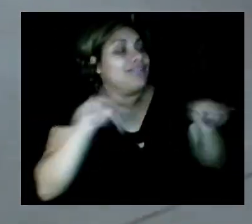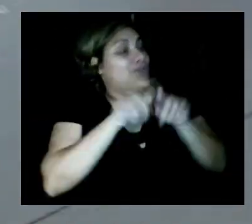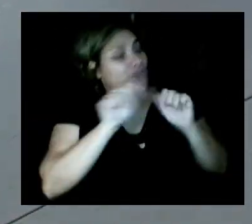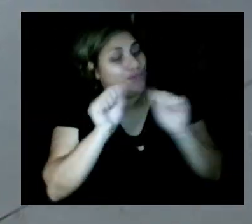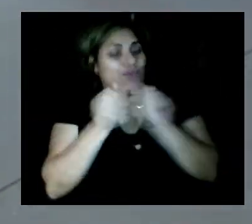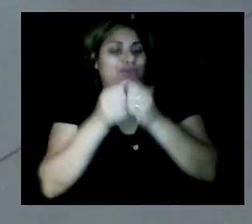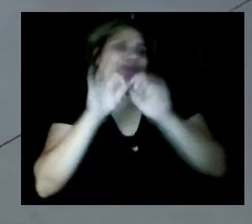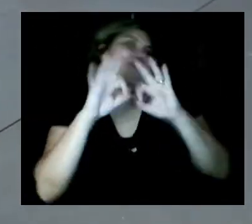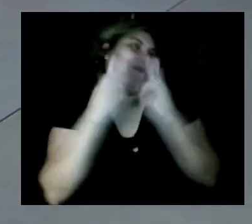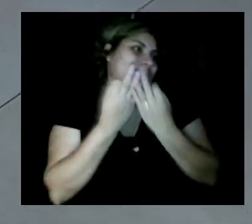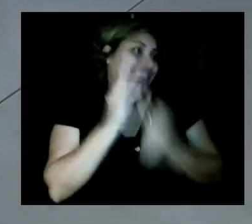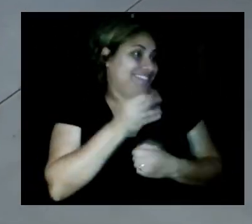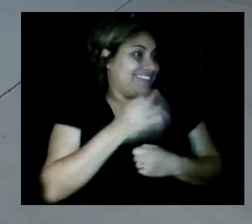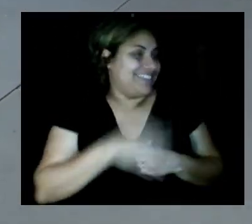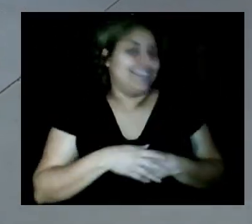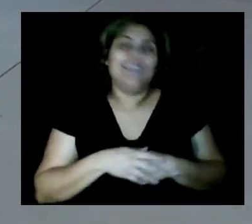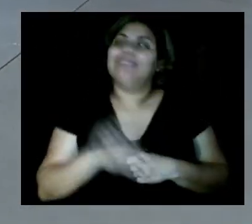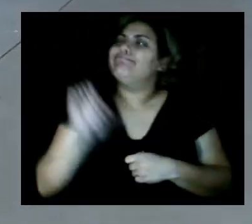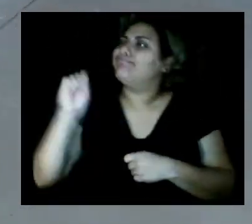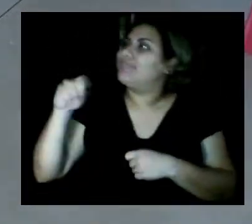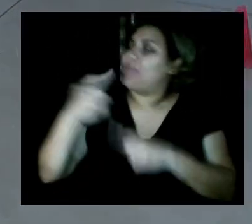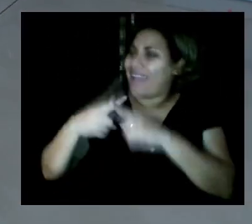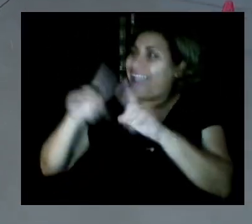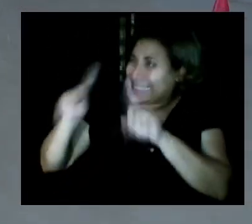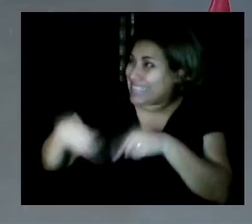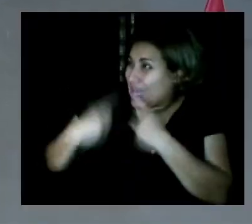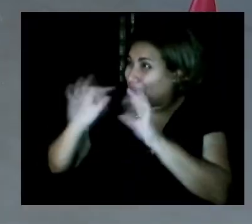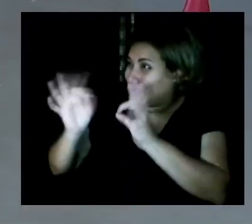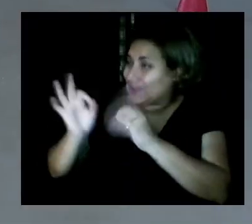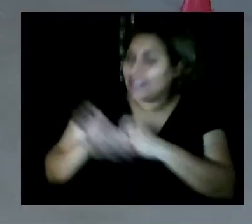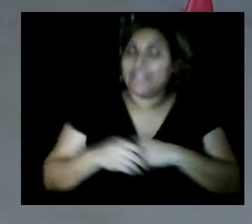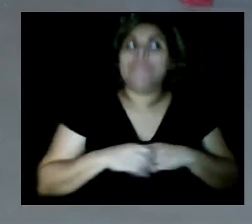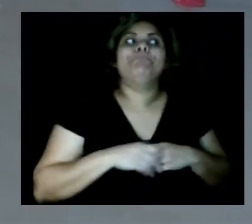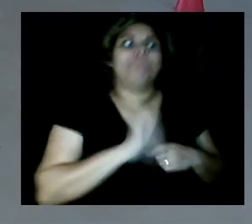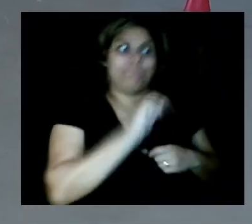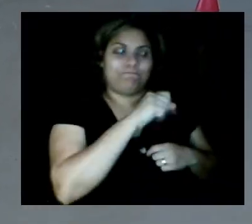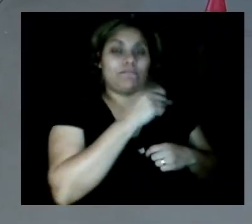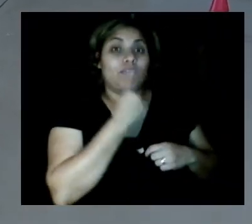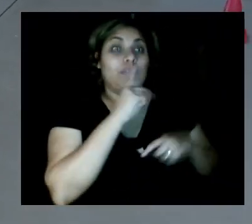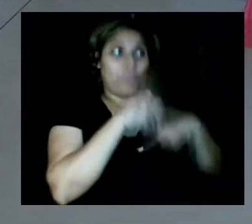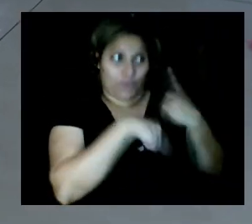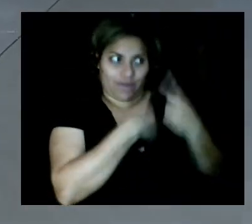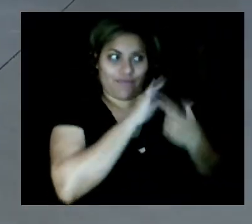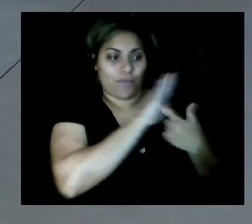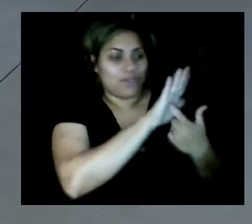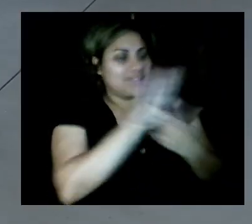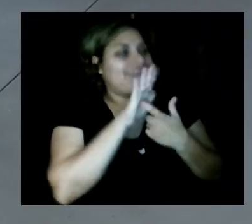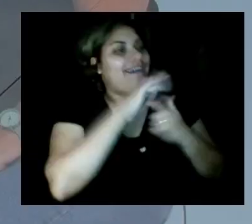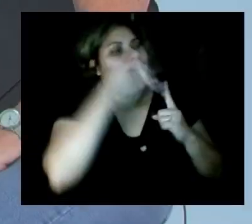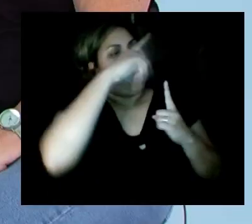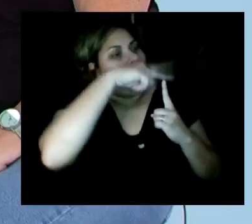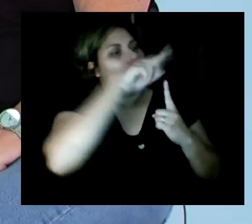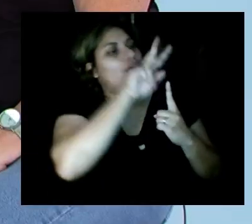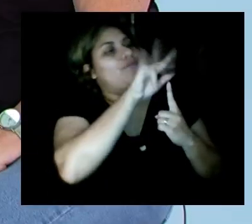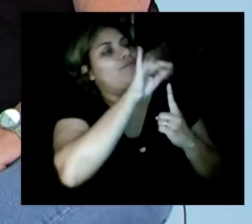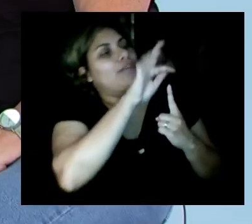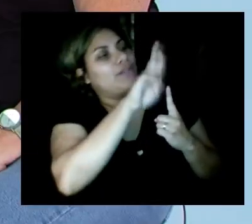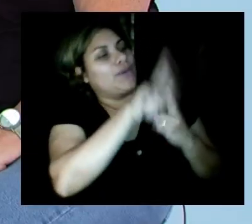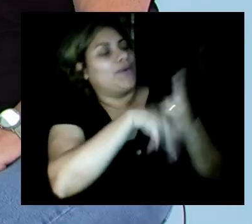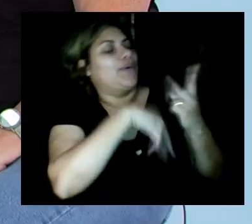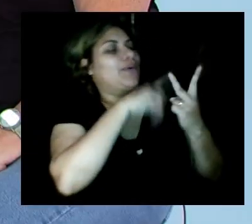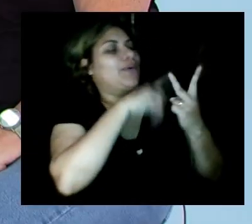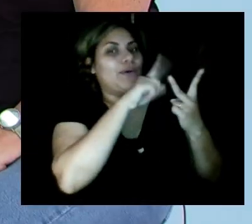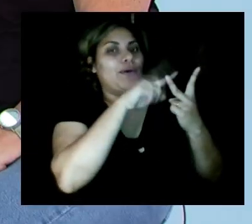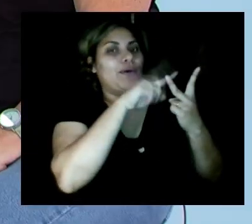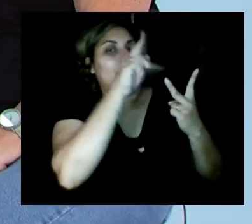Pra porque é um família. desafio, né? Muito. E a gente vai mostrar daqui a pouco o Victor, o Pedro, né? Que eram não orais e se tornaram